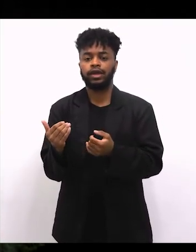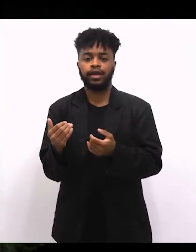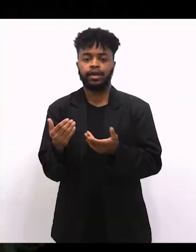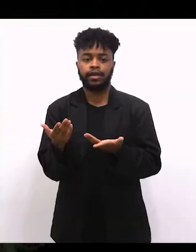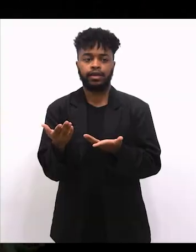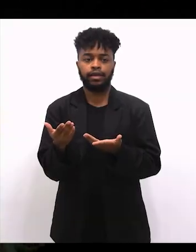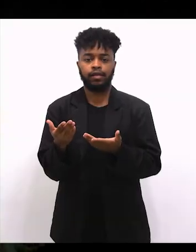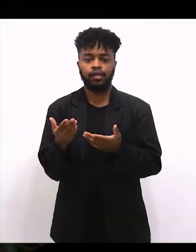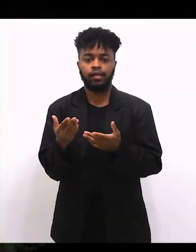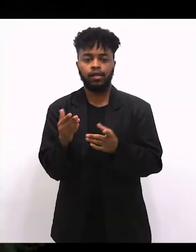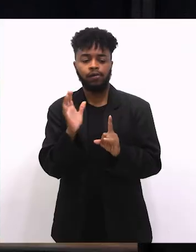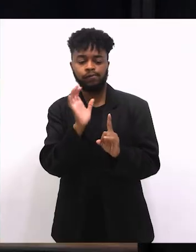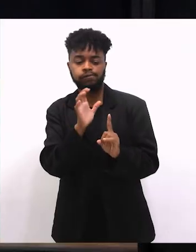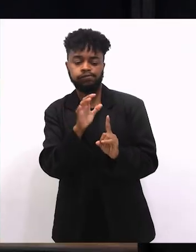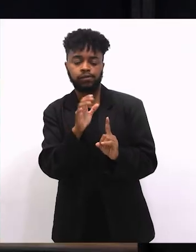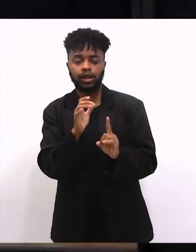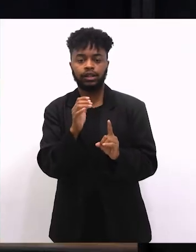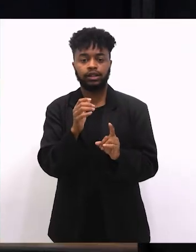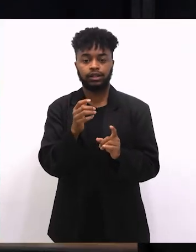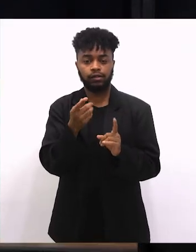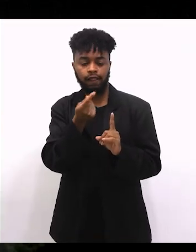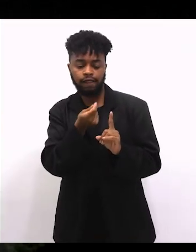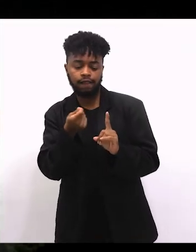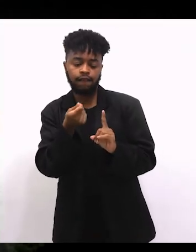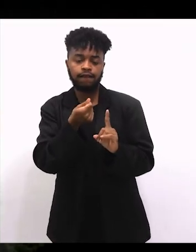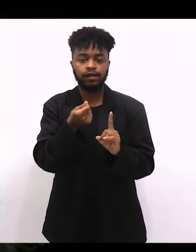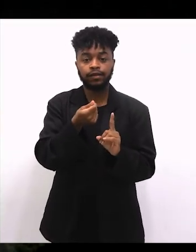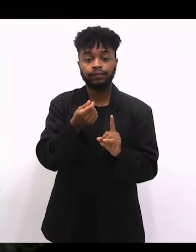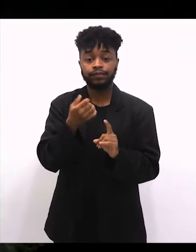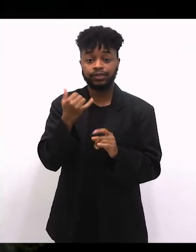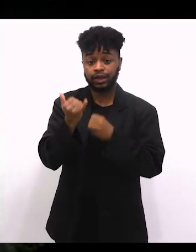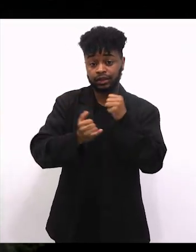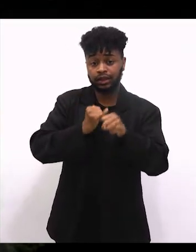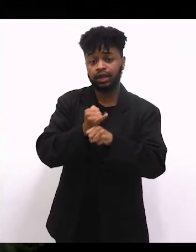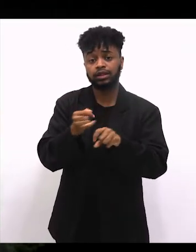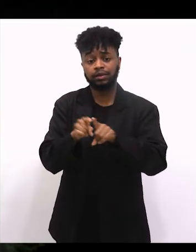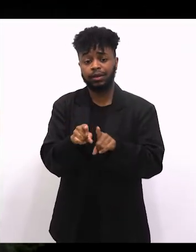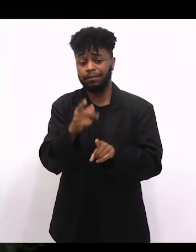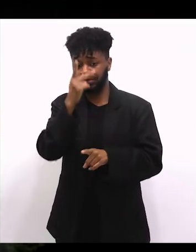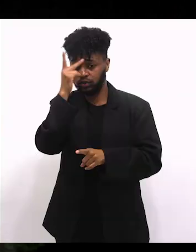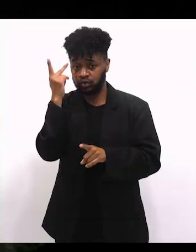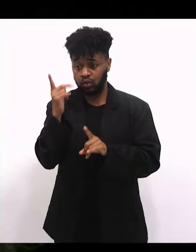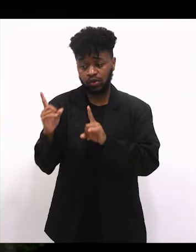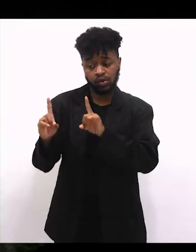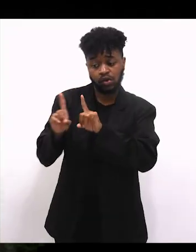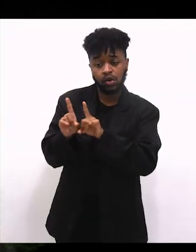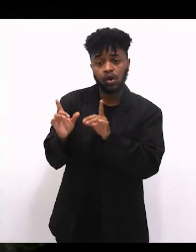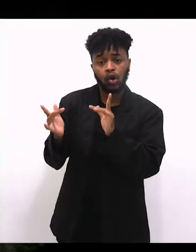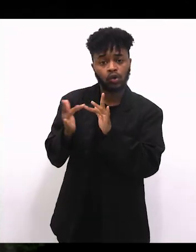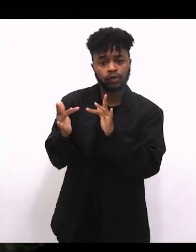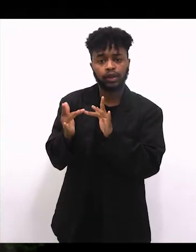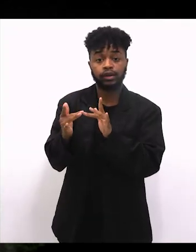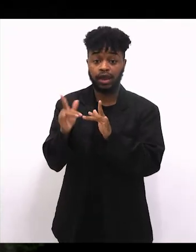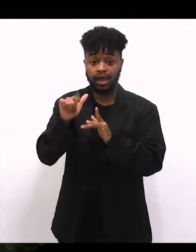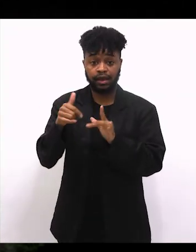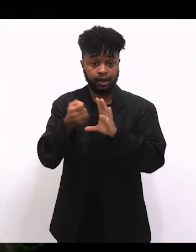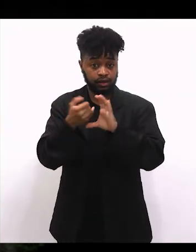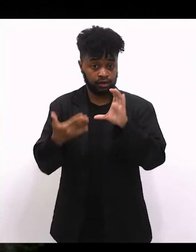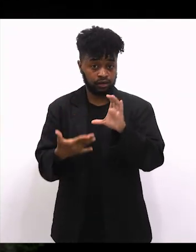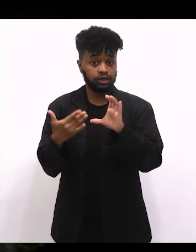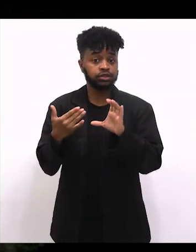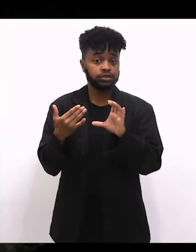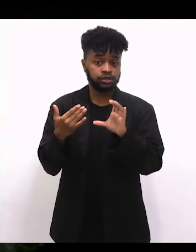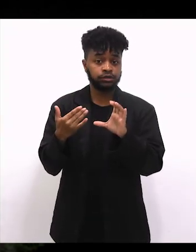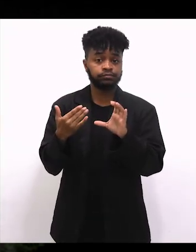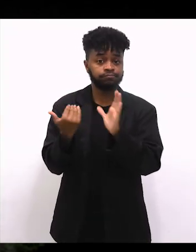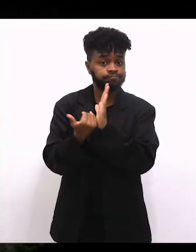pela internet, mas também jovens sendo aliciados por pessoas conhecidas, que isso também é uma característica muito grande do tráfico